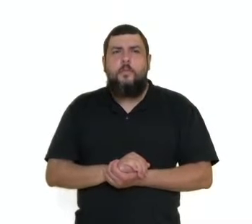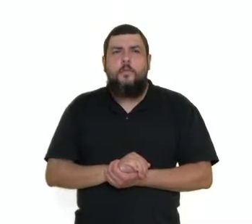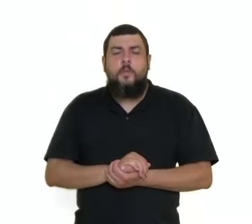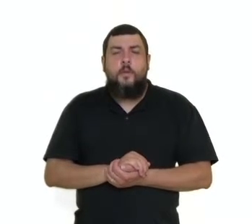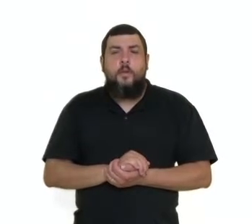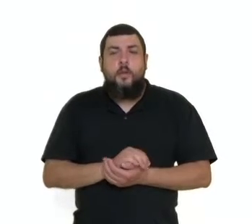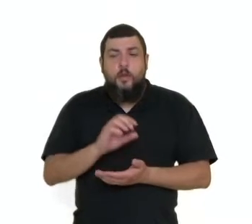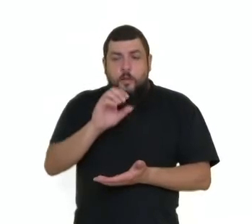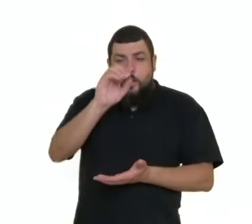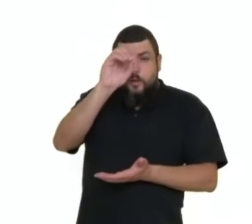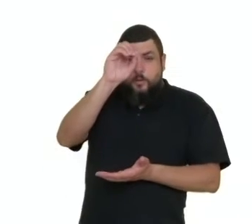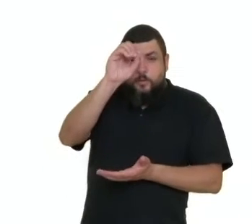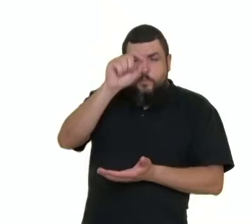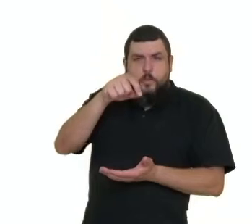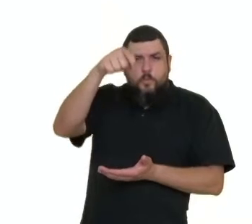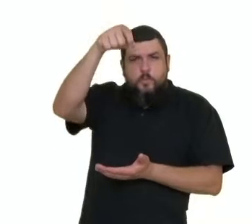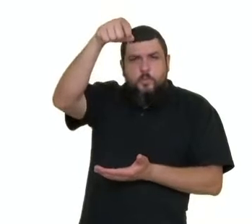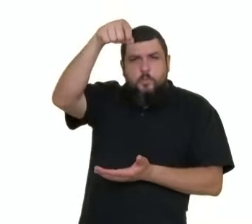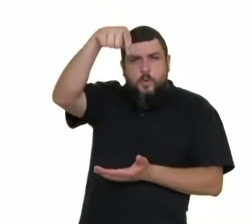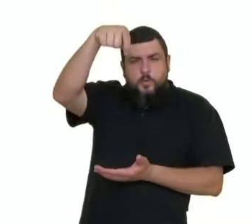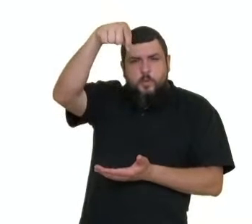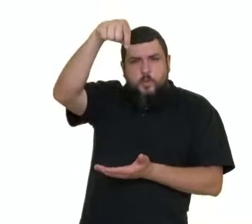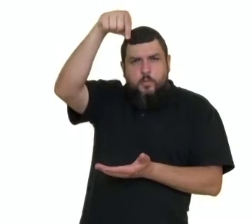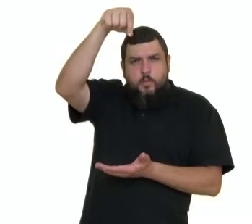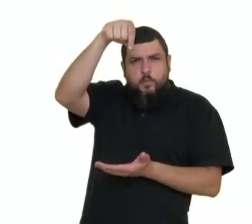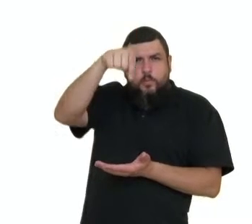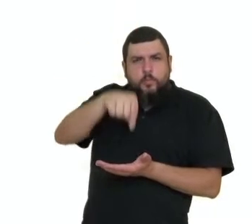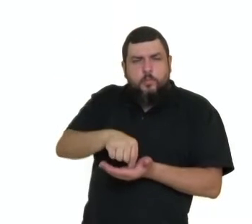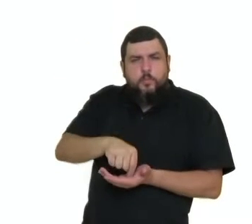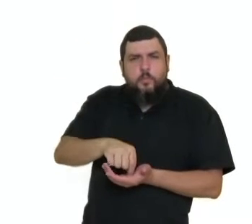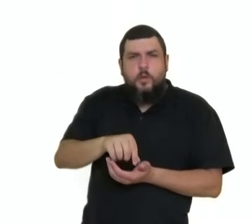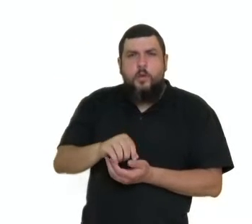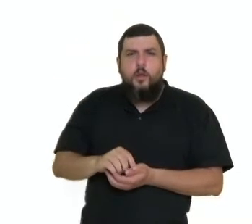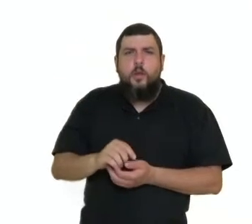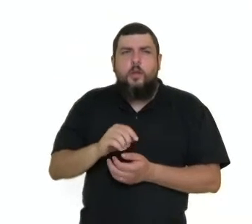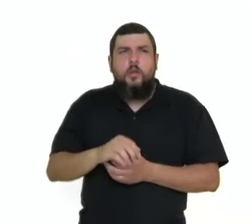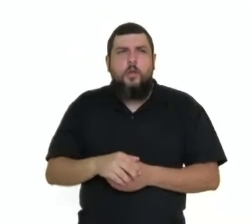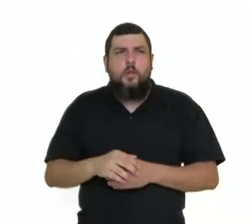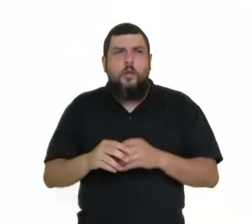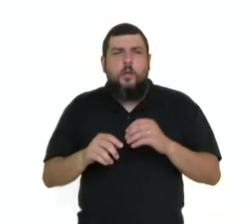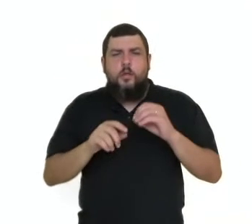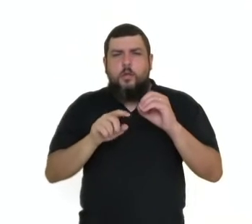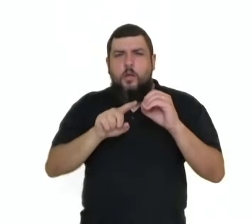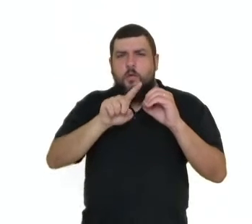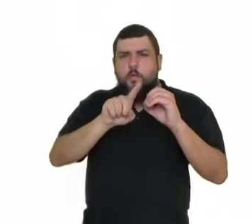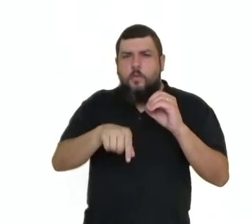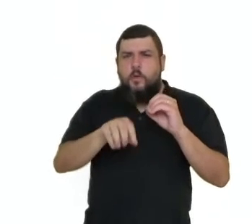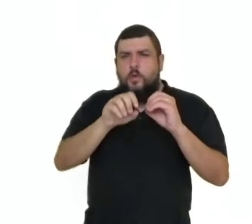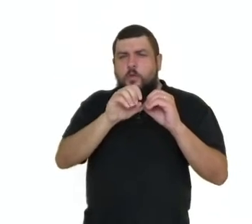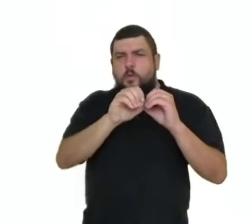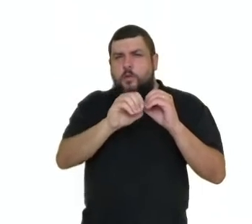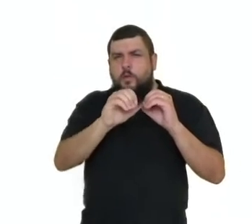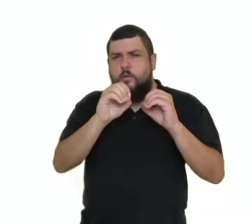0,1 grama, ou seja, convertendo para quilograma, vai ficar esse número aqui, eu vou dividir por 1000, certo? Então,